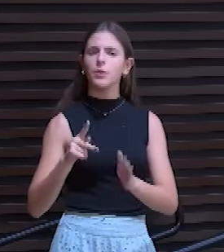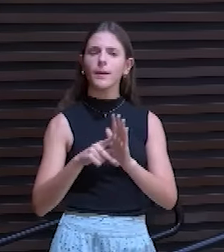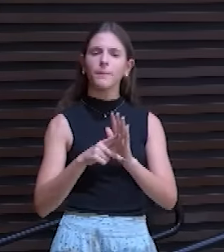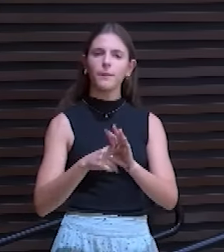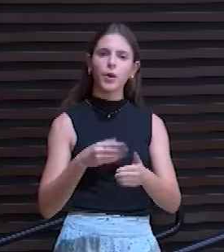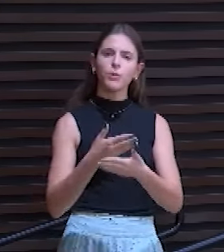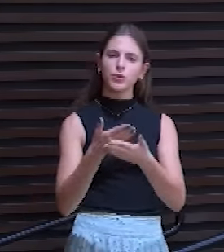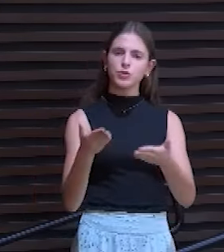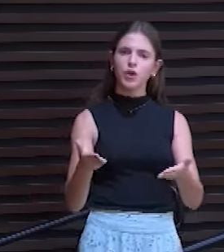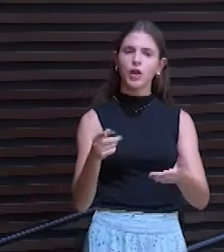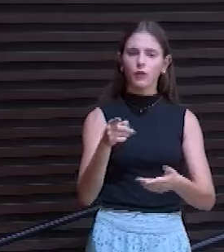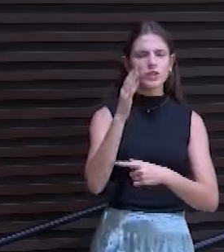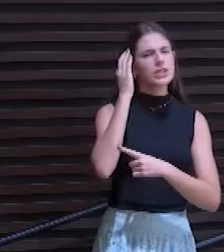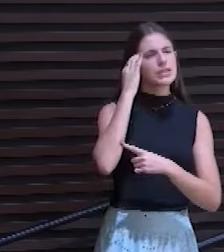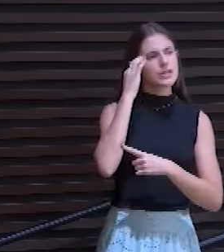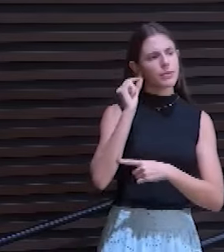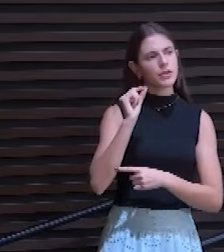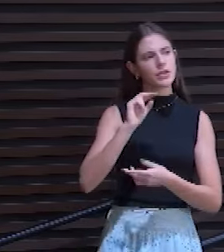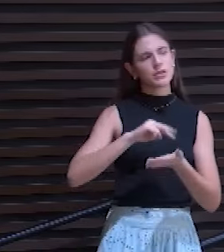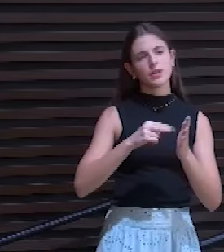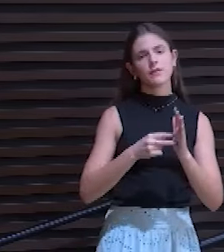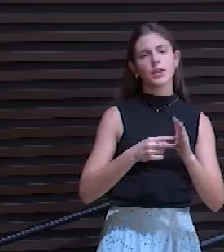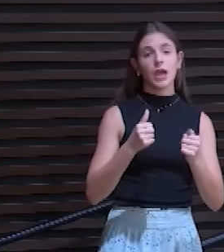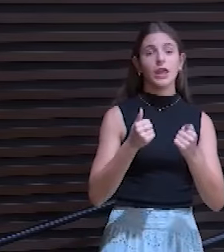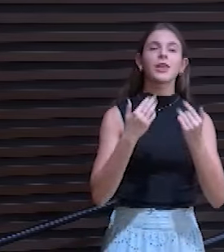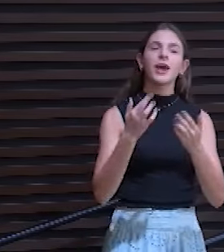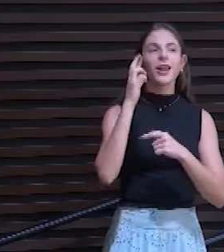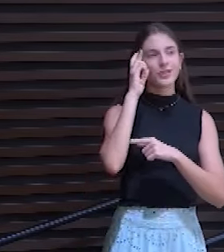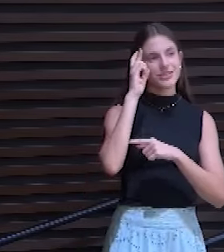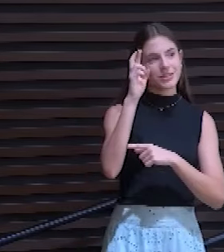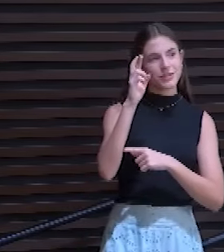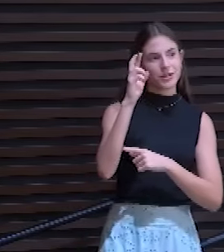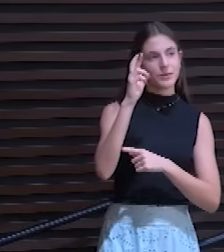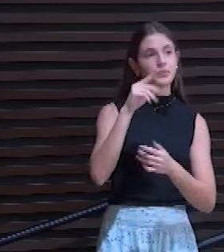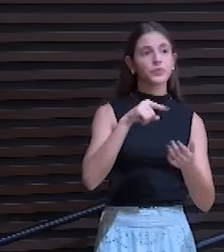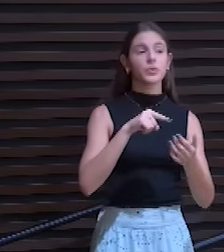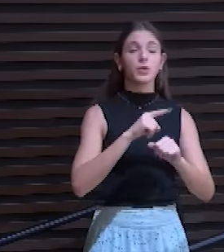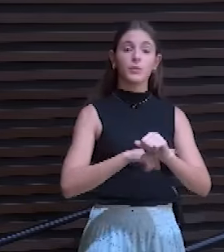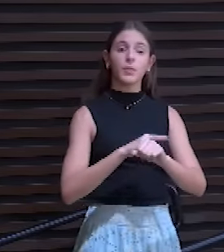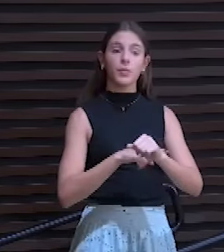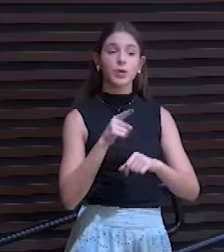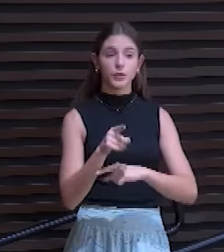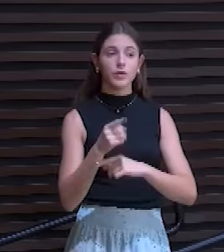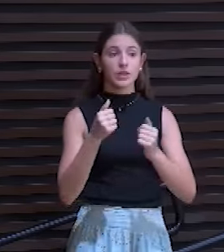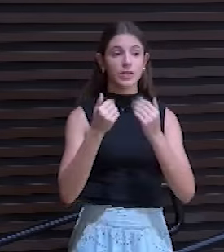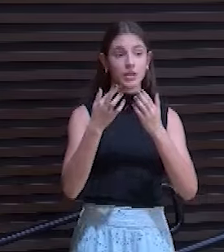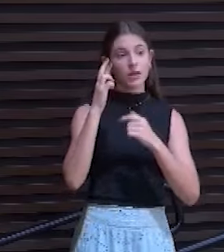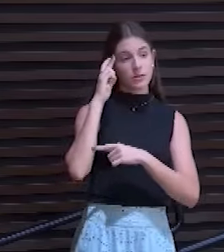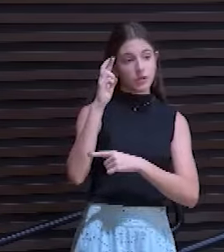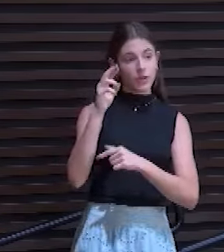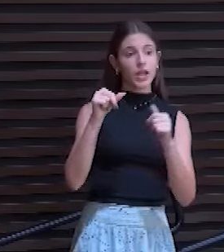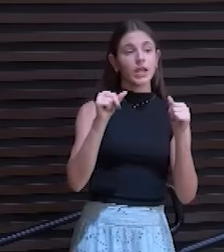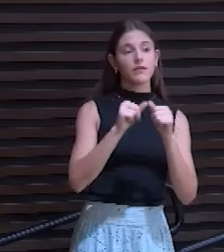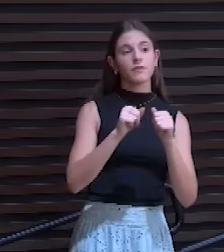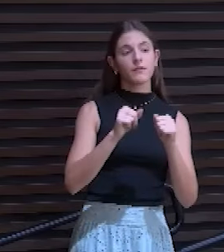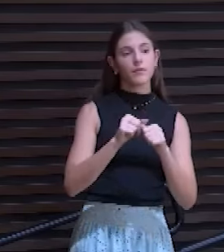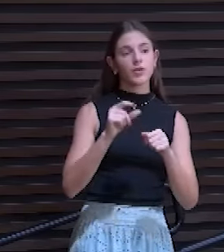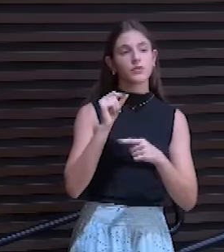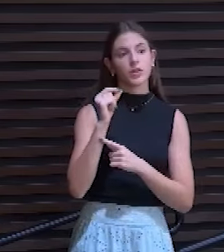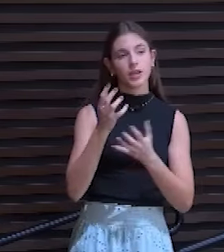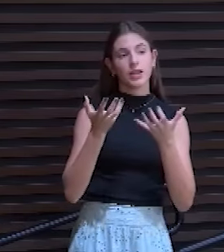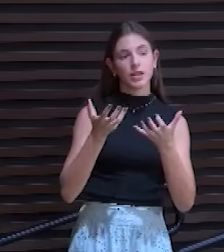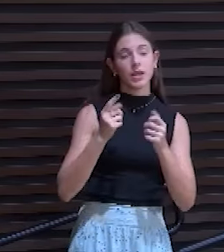que é consagrar? É entregar ao Senhor. E quando você entrega, você está dando para ele faz o que ele quer, do jeito que quer,